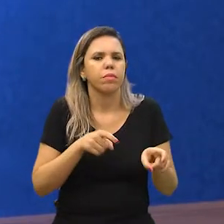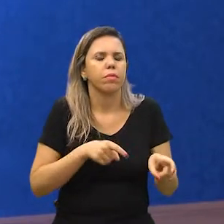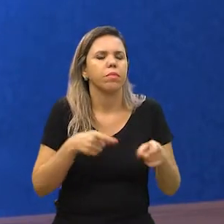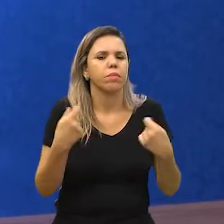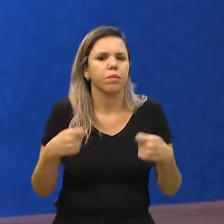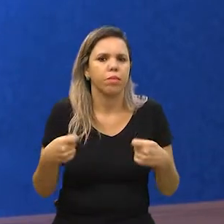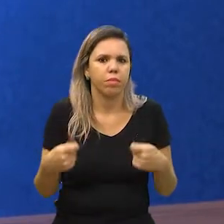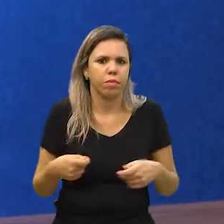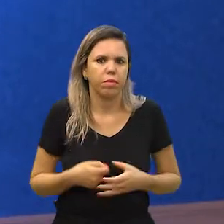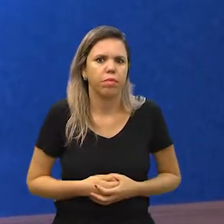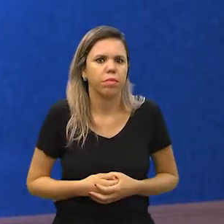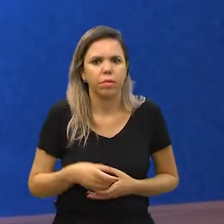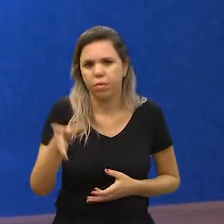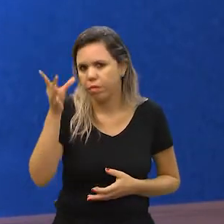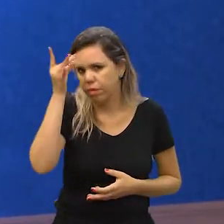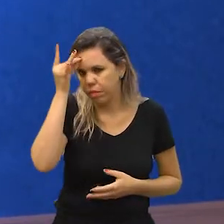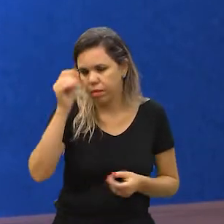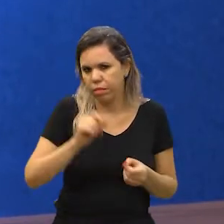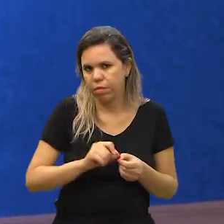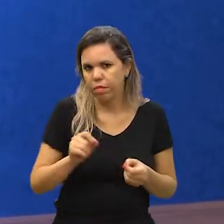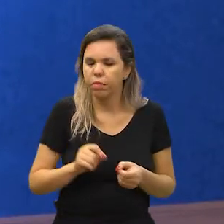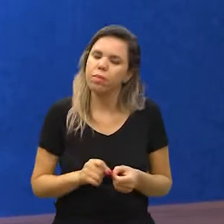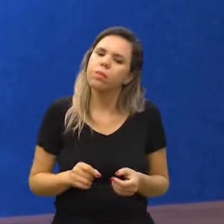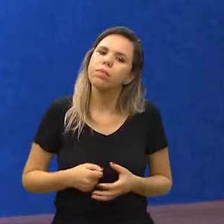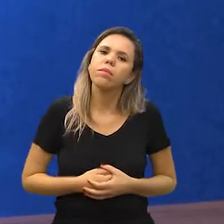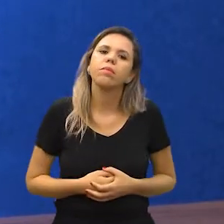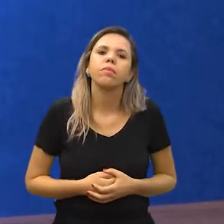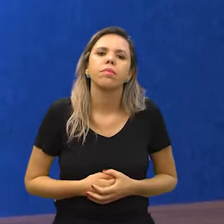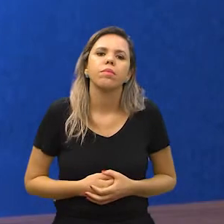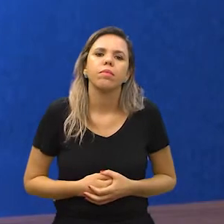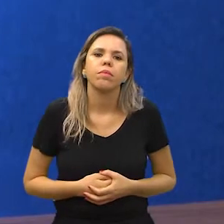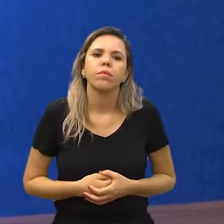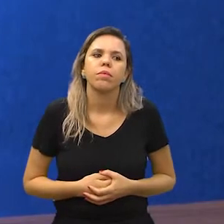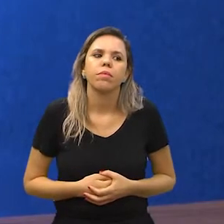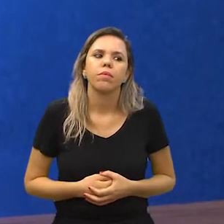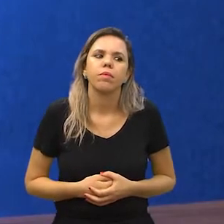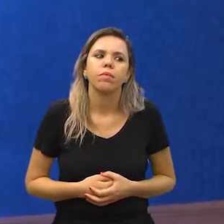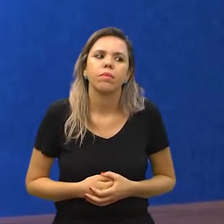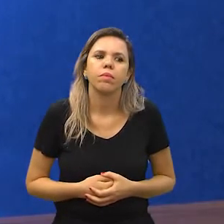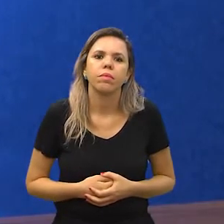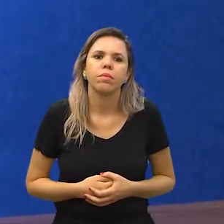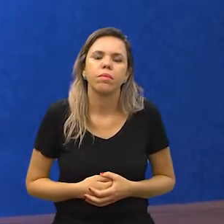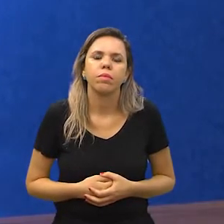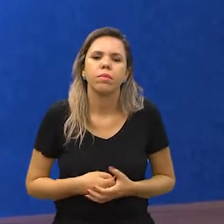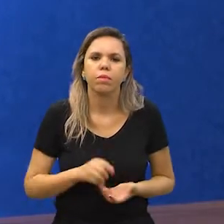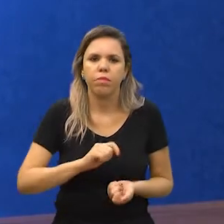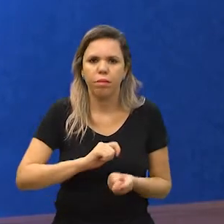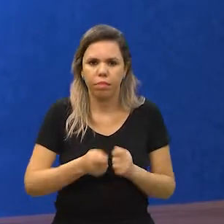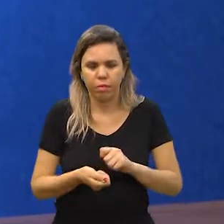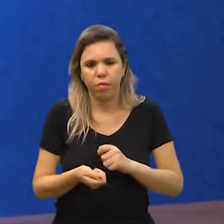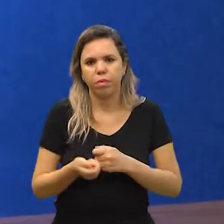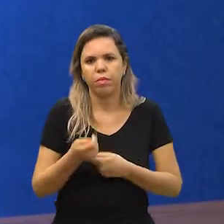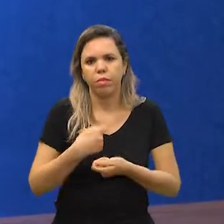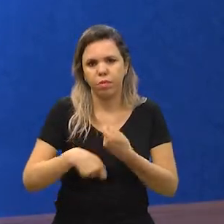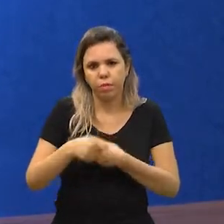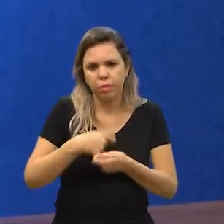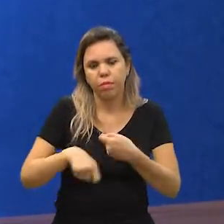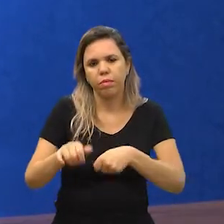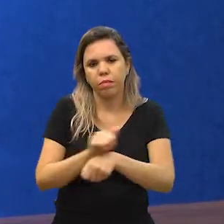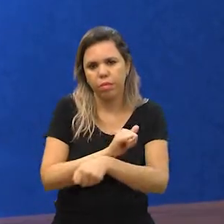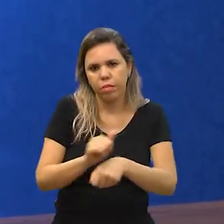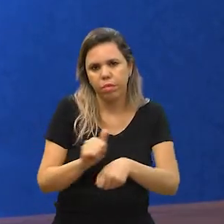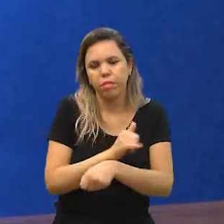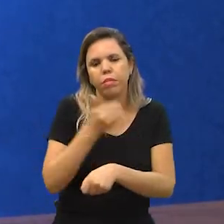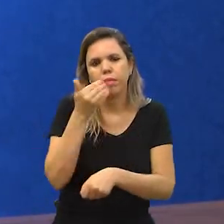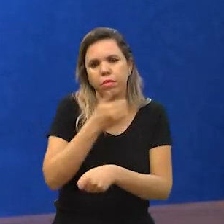certa forma, aprender a fazer daquela, digamos que daquela pamonha um grande negócio, daquele doce